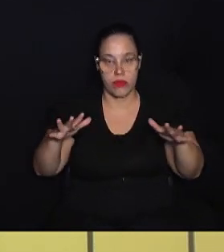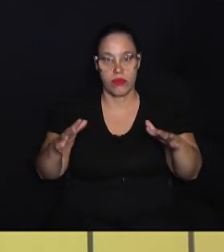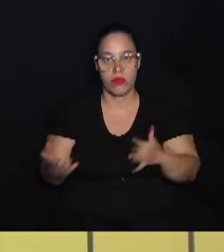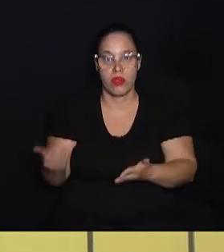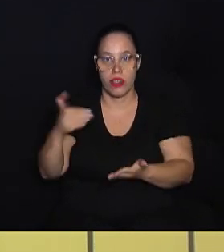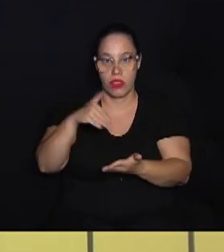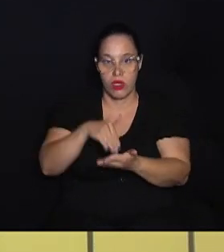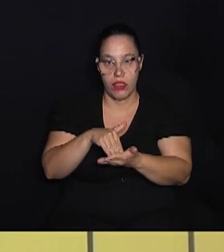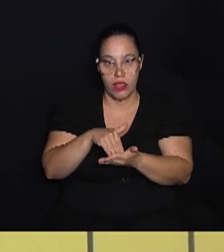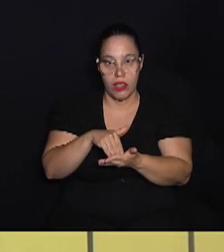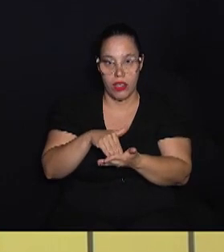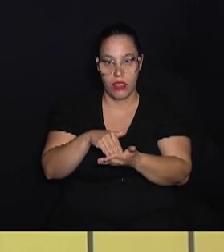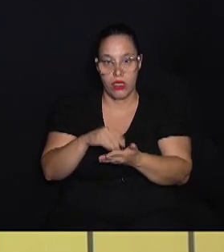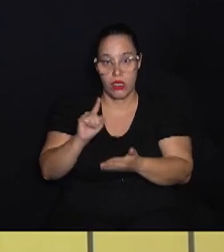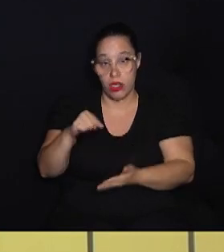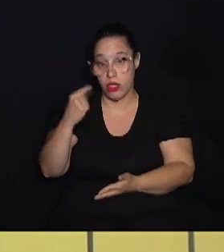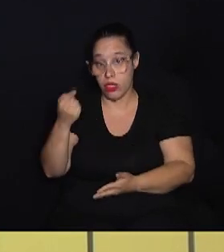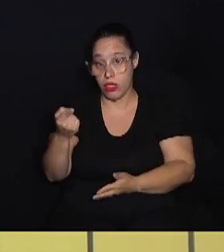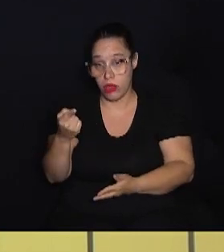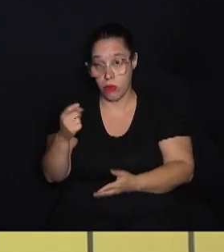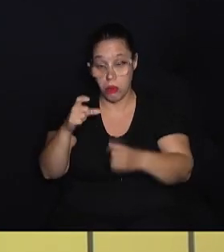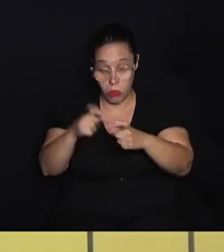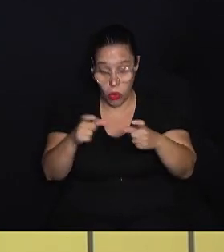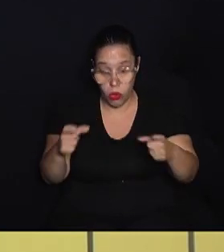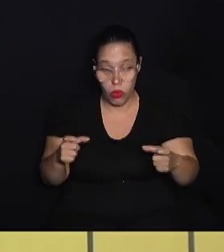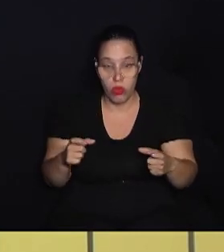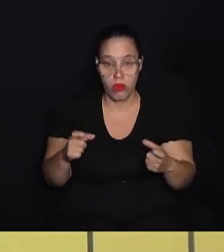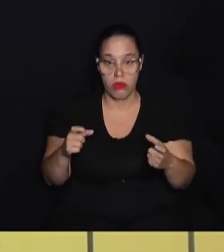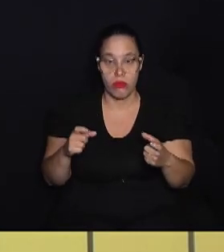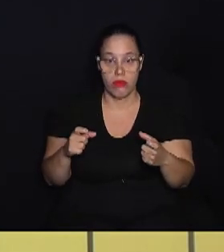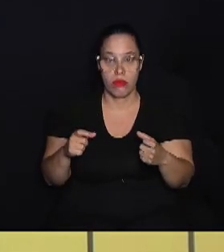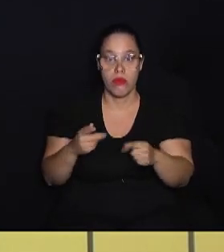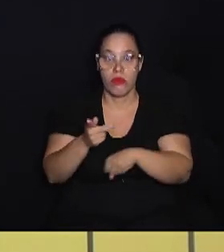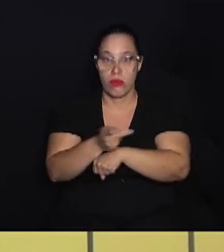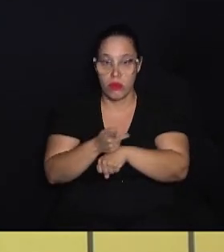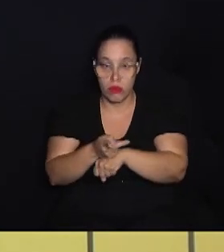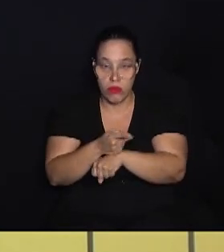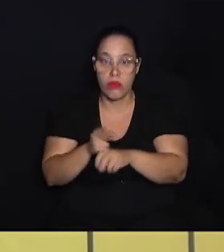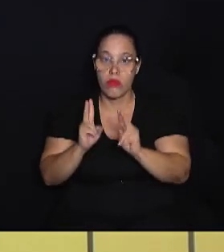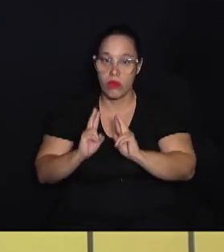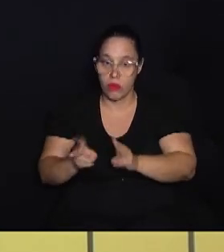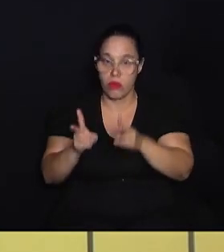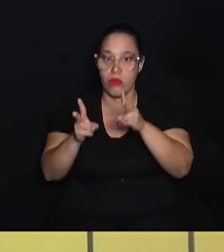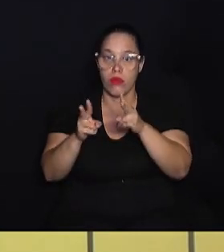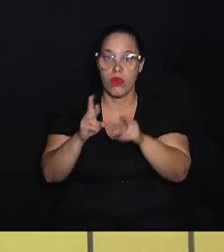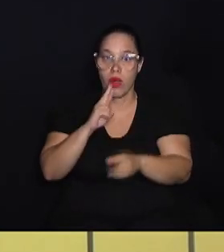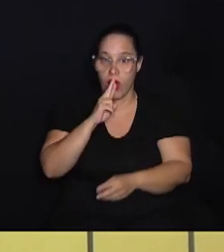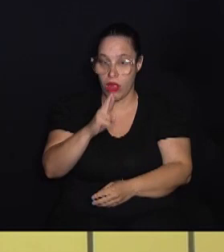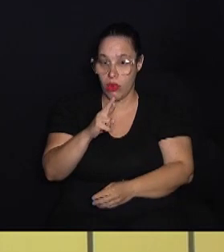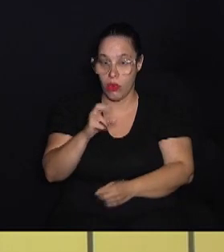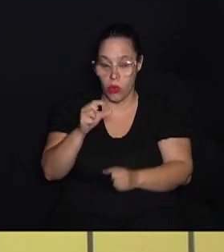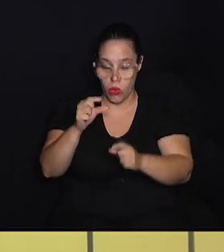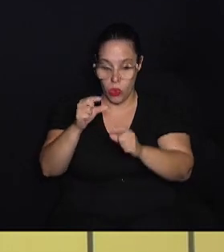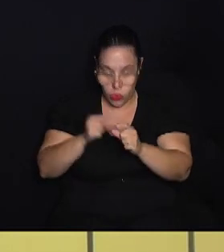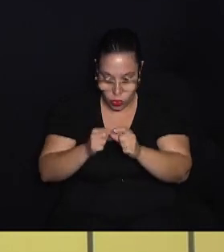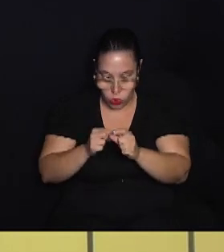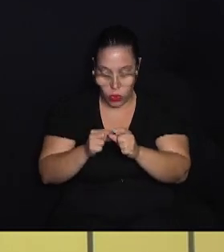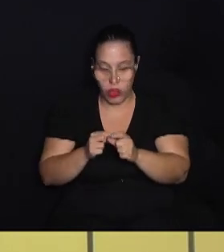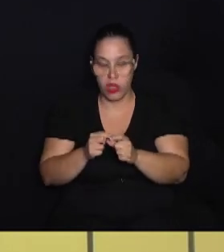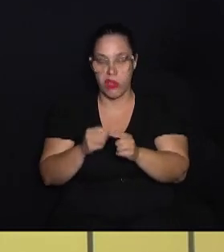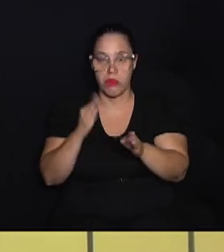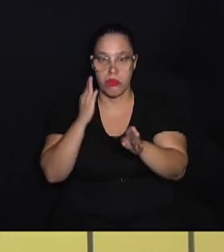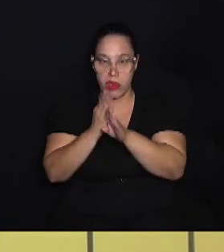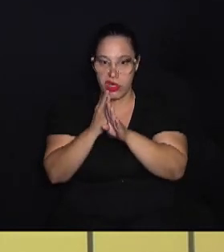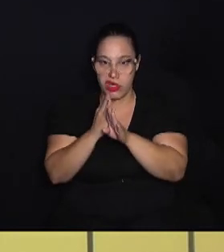vezes acabar deixando de atender determinado ponto, né? Então a gente procura sempre ter o tempo-resposta mais curto possível para chegar